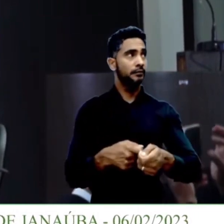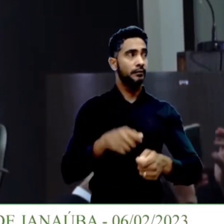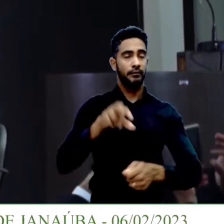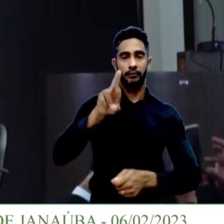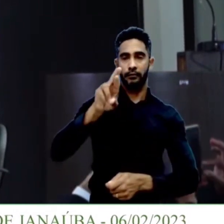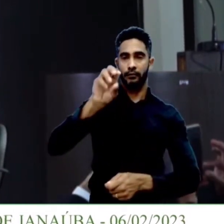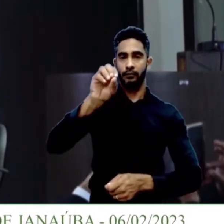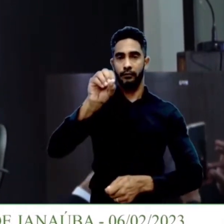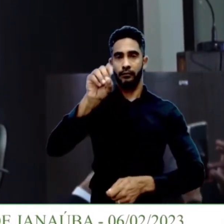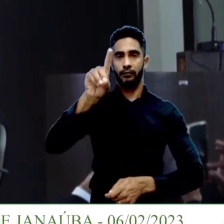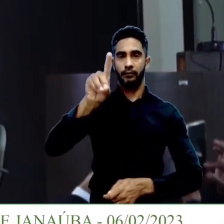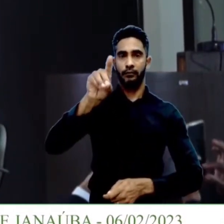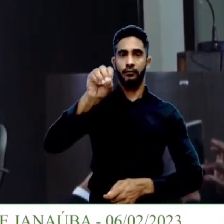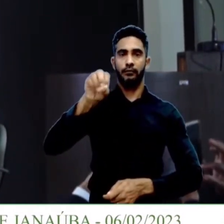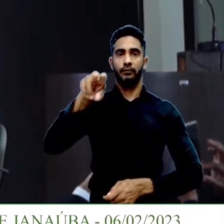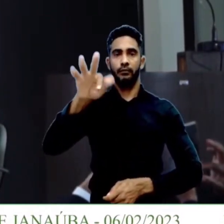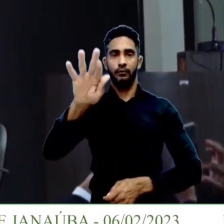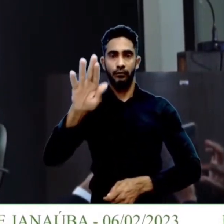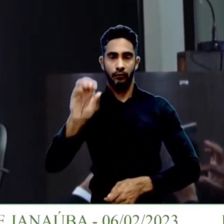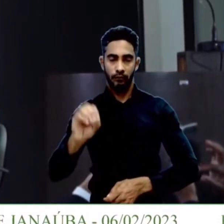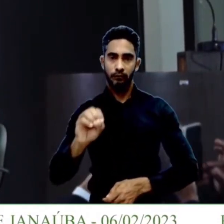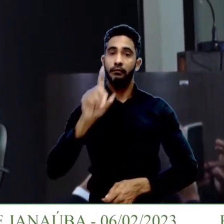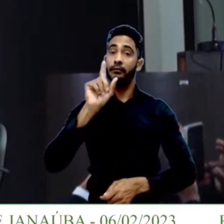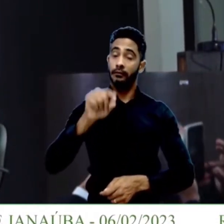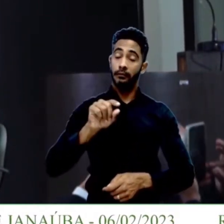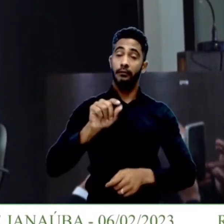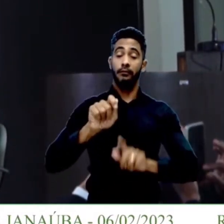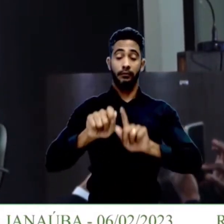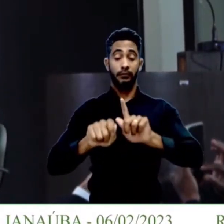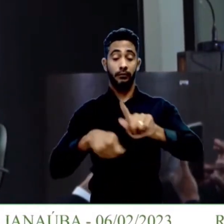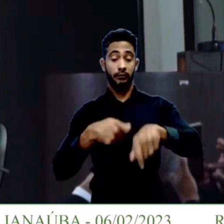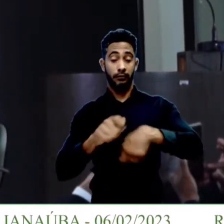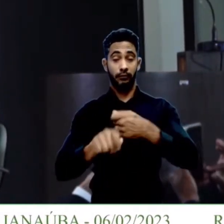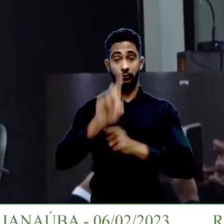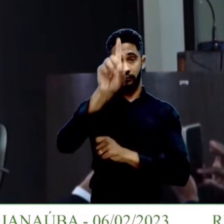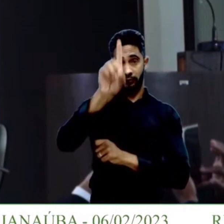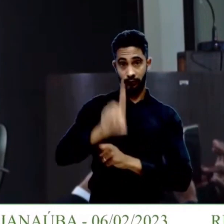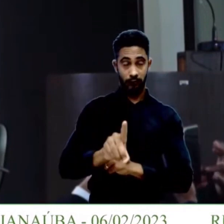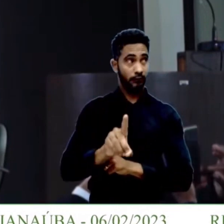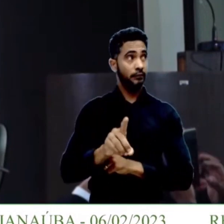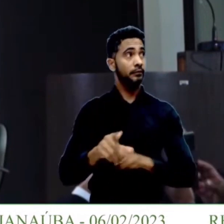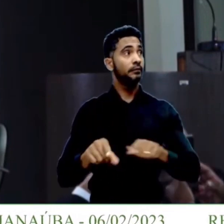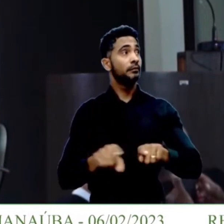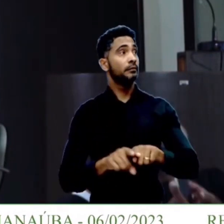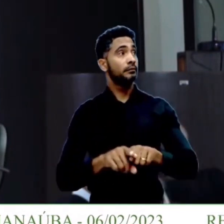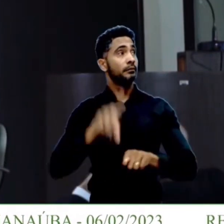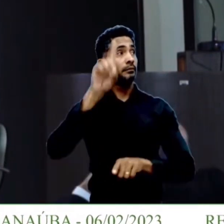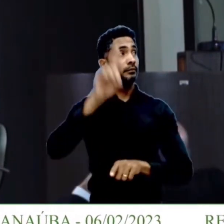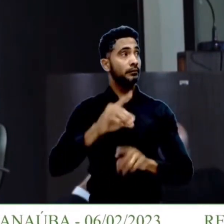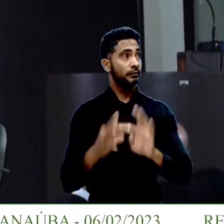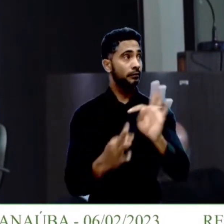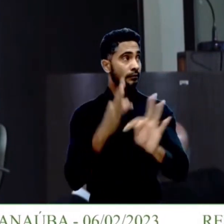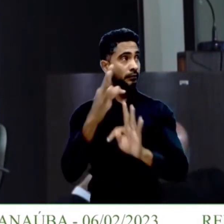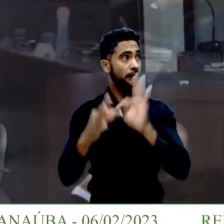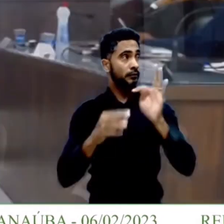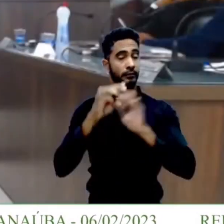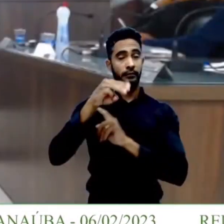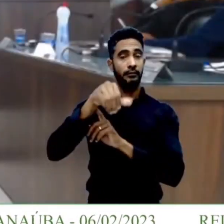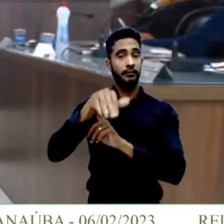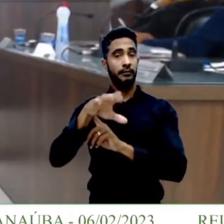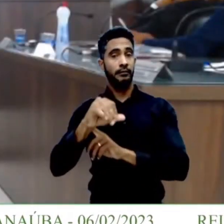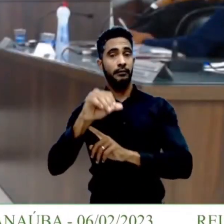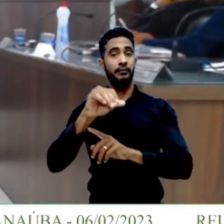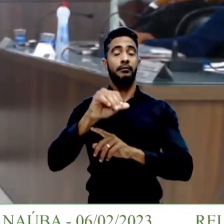Rodolfo Rebelo, nosso diretor de mercado. Hilda Loski, diretora técnica. Marcelo Meirelles, diretor do